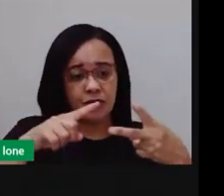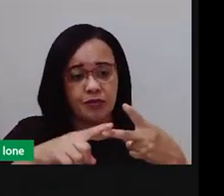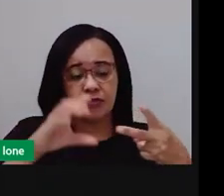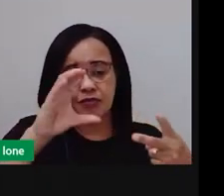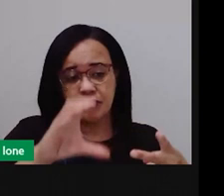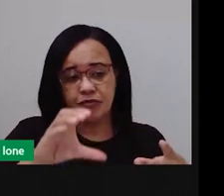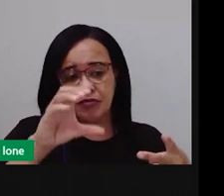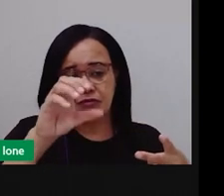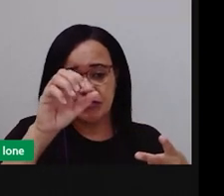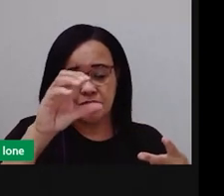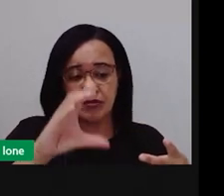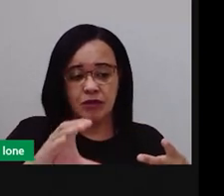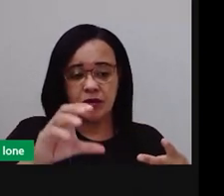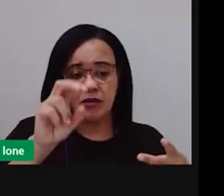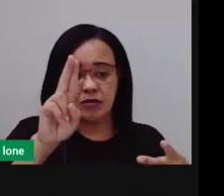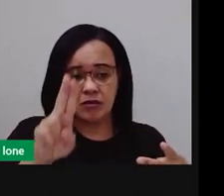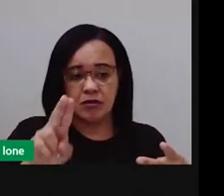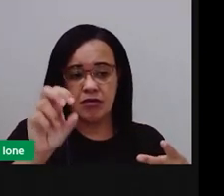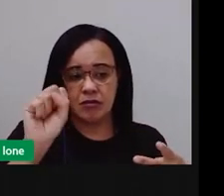Cuscuz.